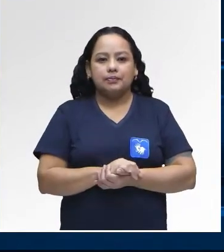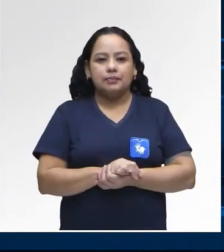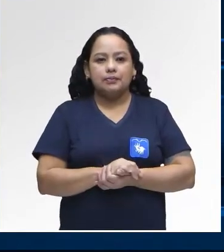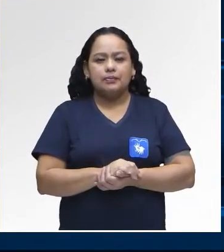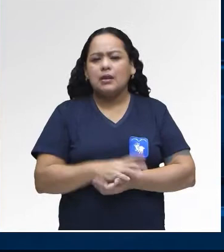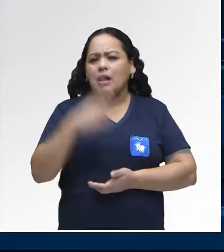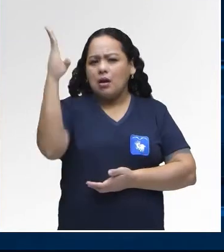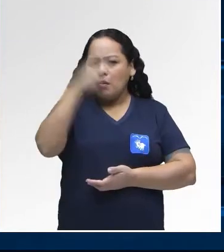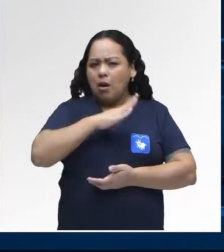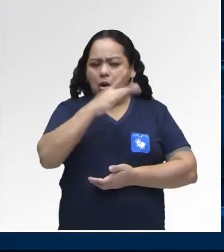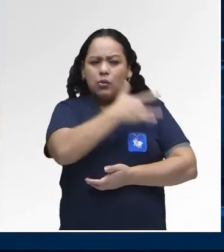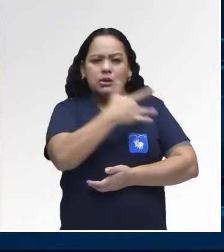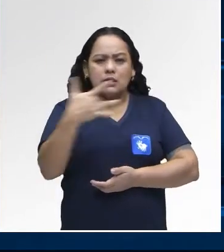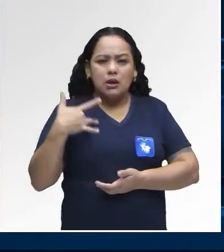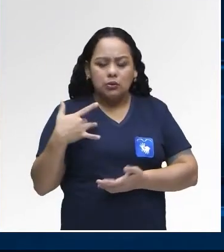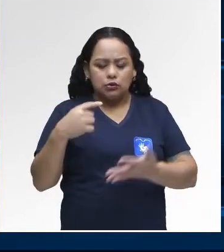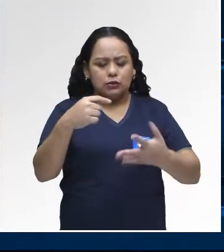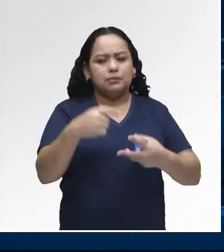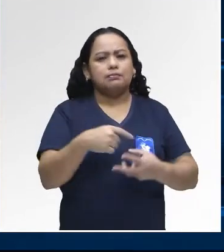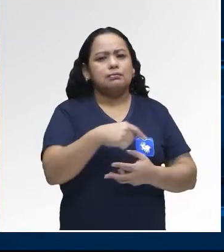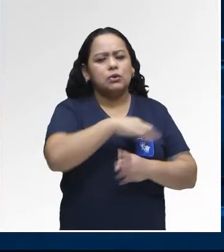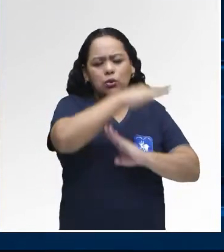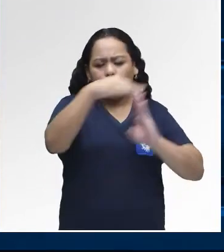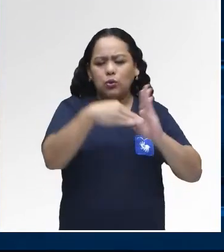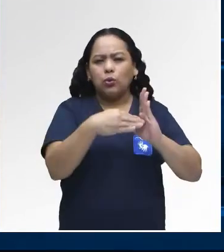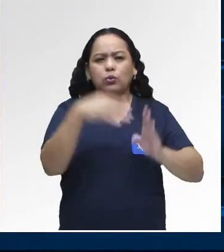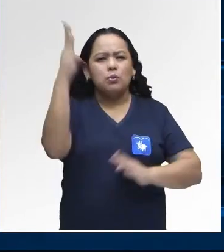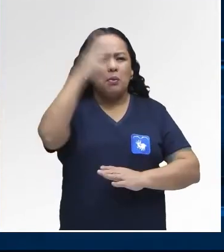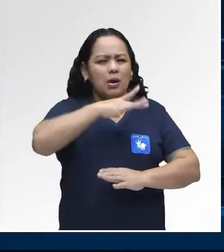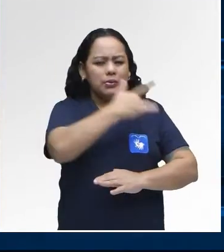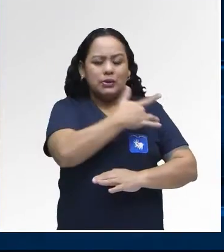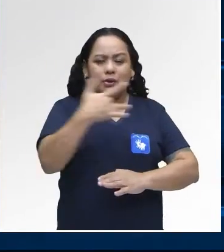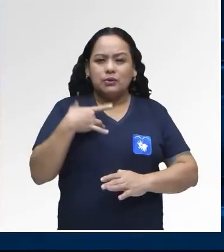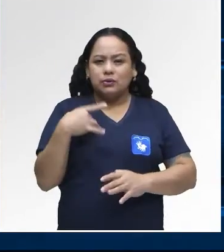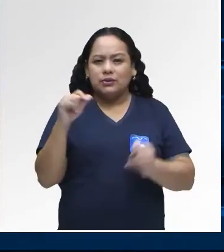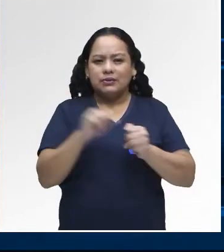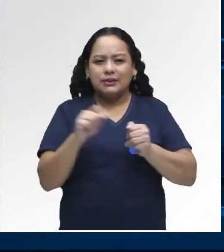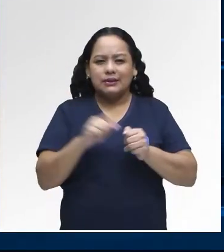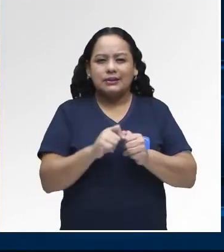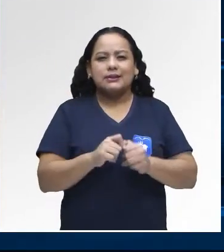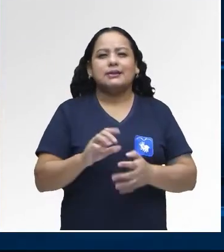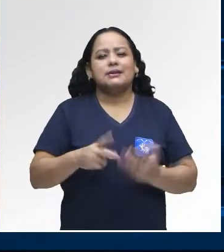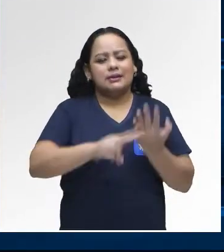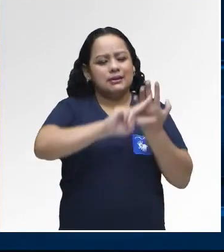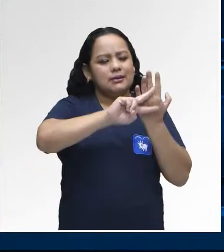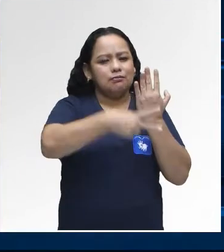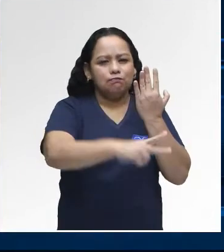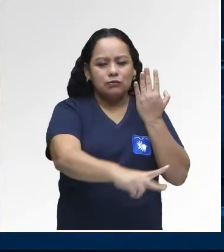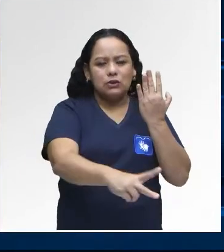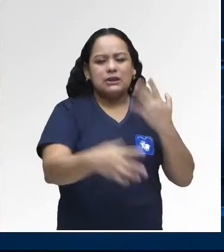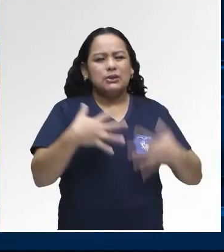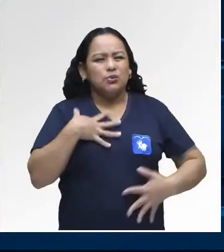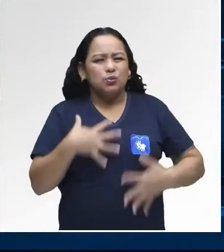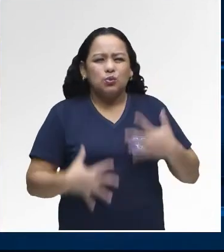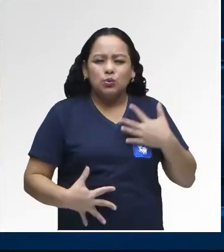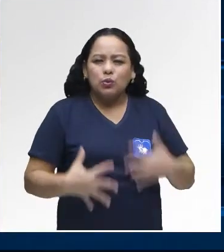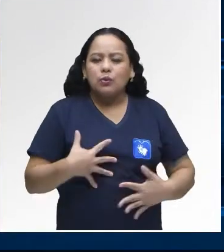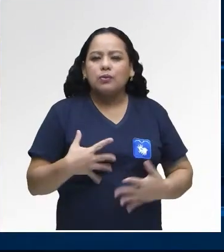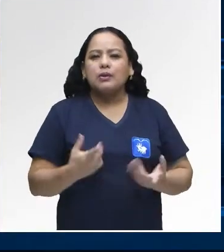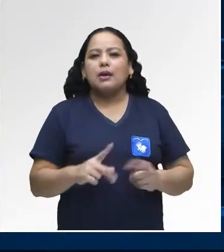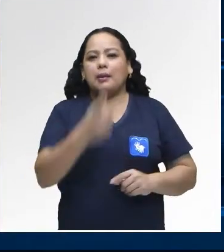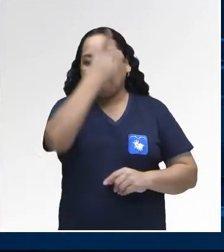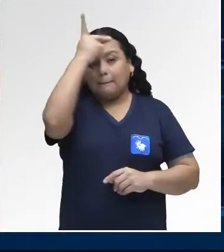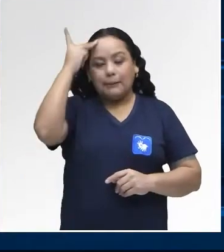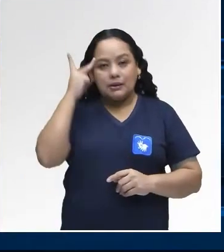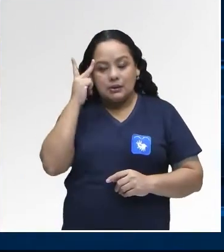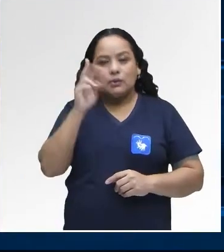mal, todos esses fazem mal, né? Apesar de ter consequências no corpo, a pessoa